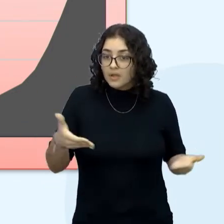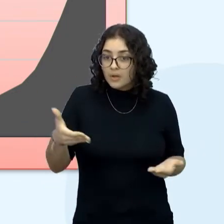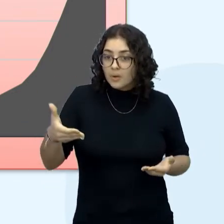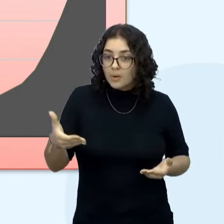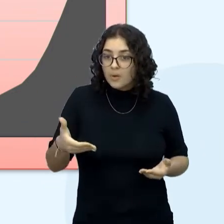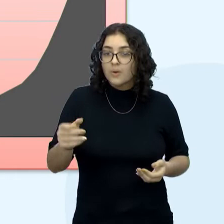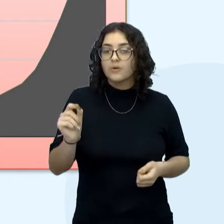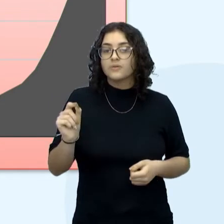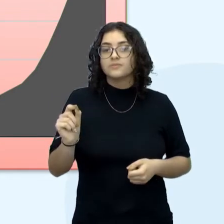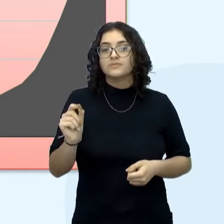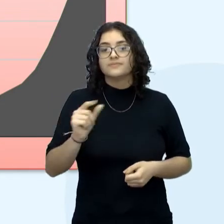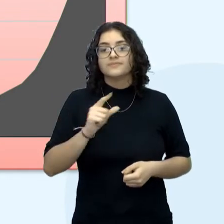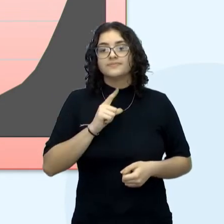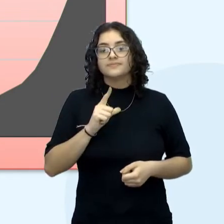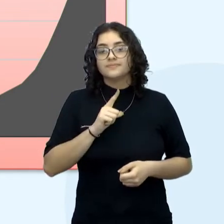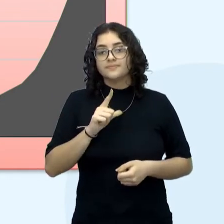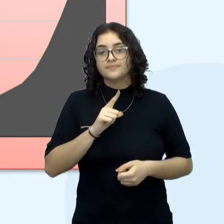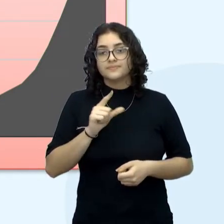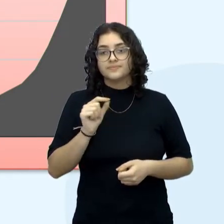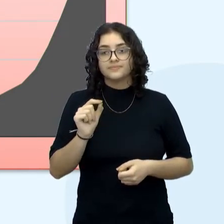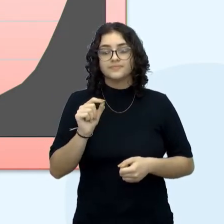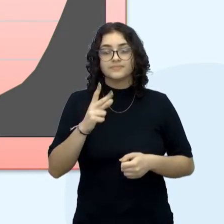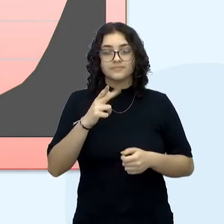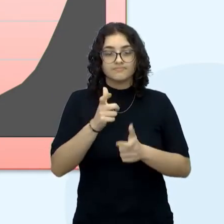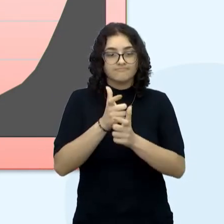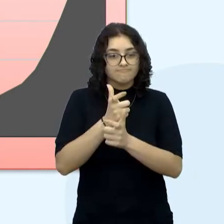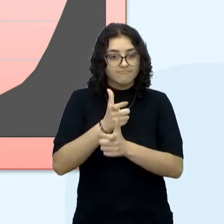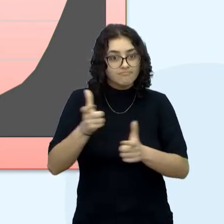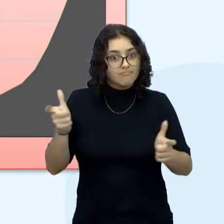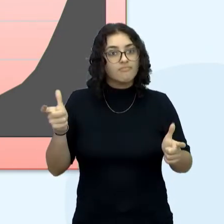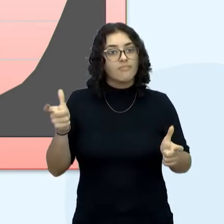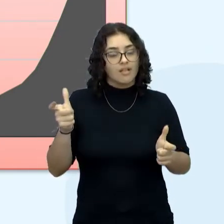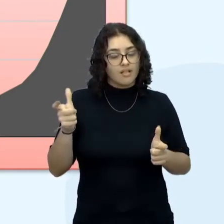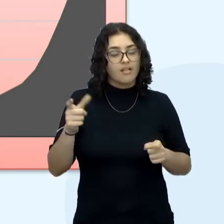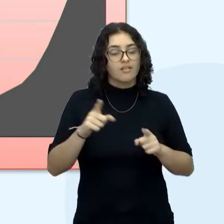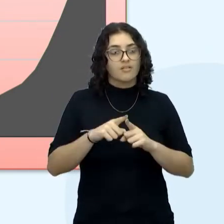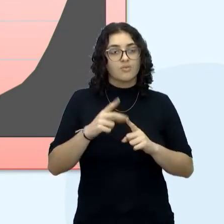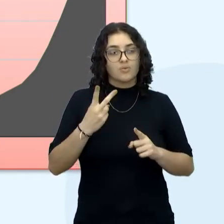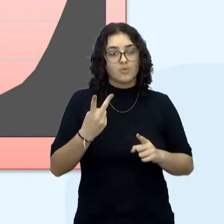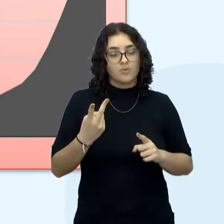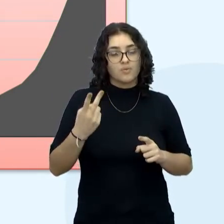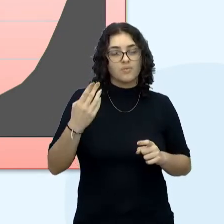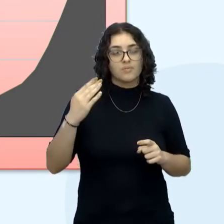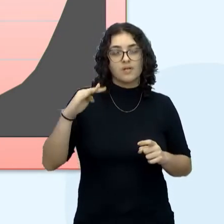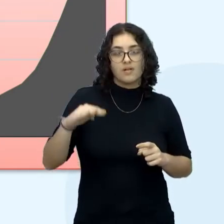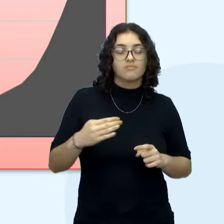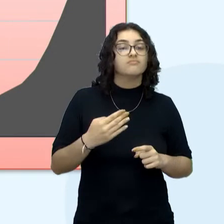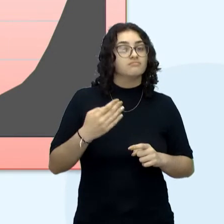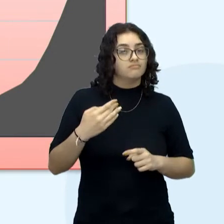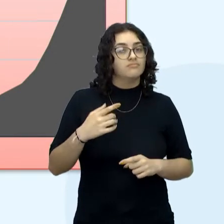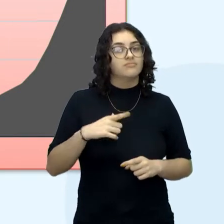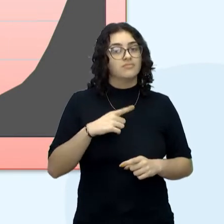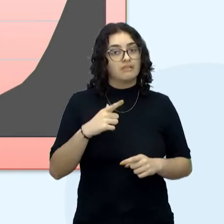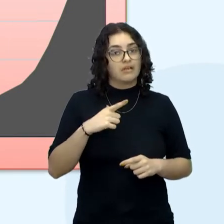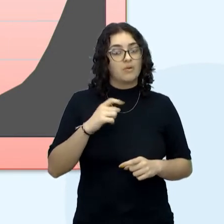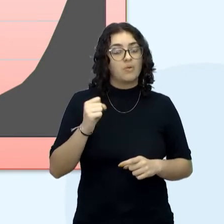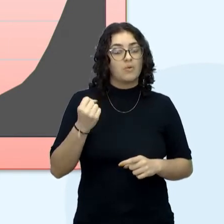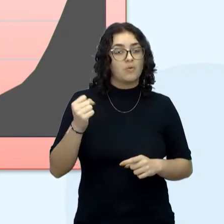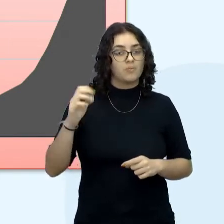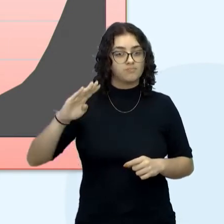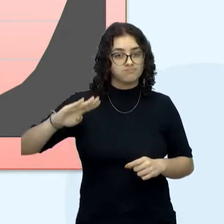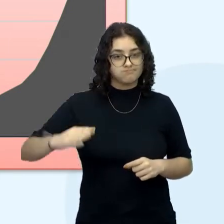agora, a gente tem aí o crescimento cada vez maior e atinge 2 bilhões, 3 tal, e a gente já está em 8 bilhões,